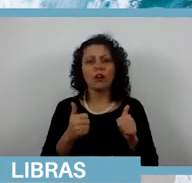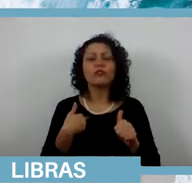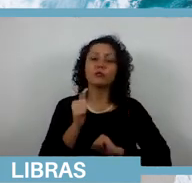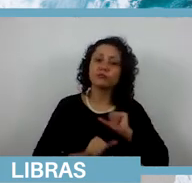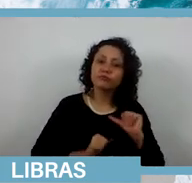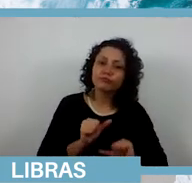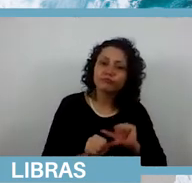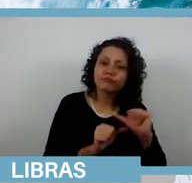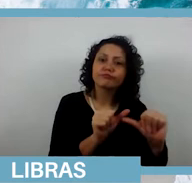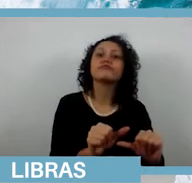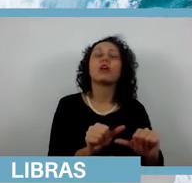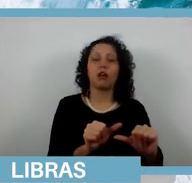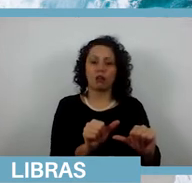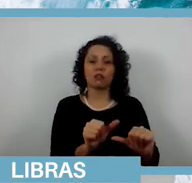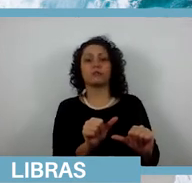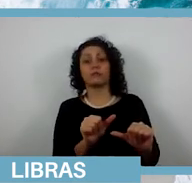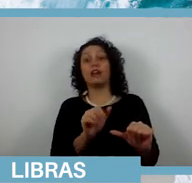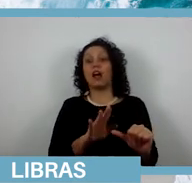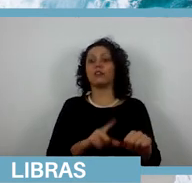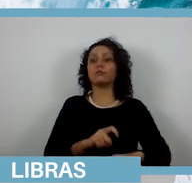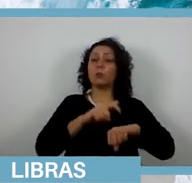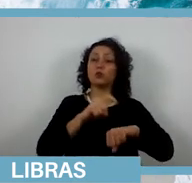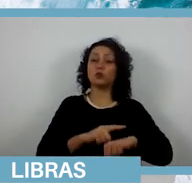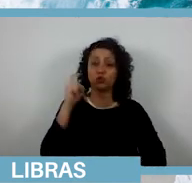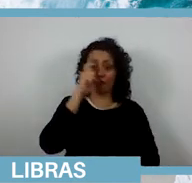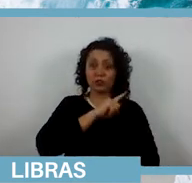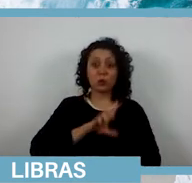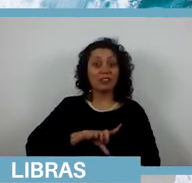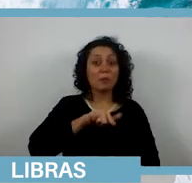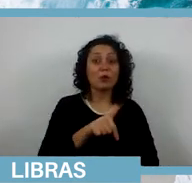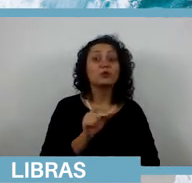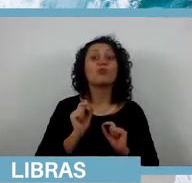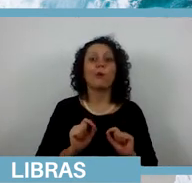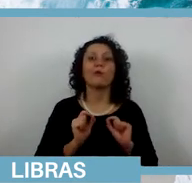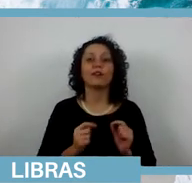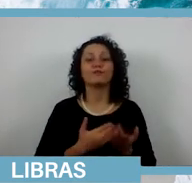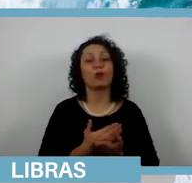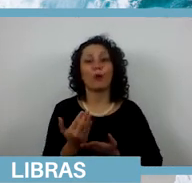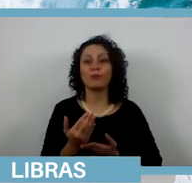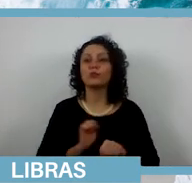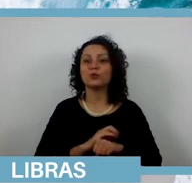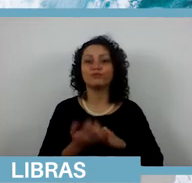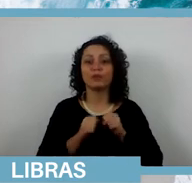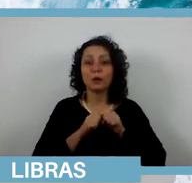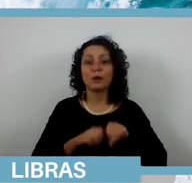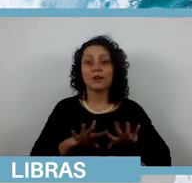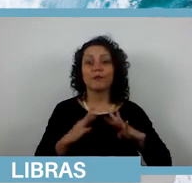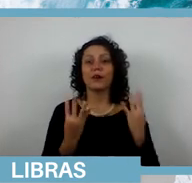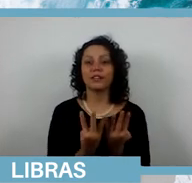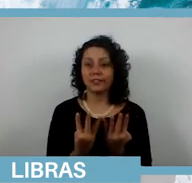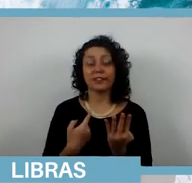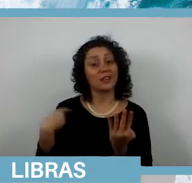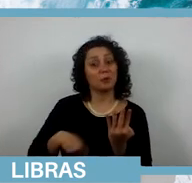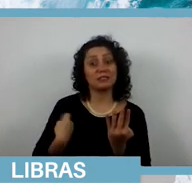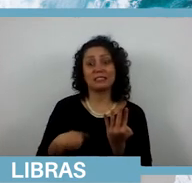coisas, fui chegando num momento difícil. E logo depois veio a pandemia, né, que me fez reinventar todo o negócio. Então,